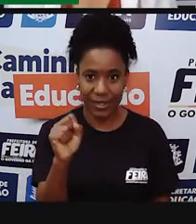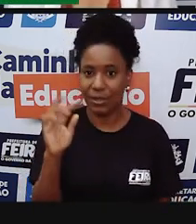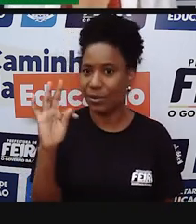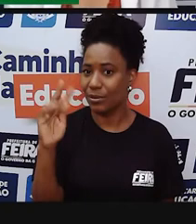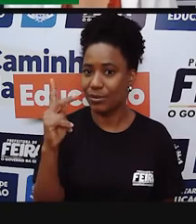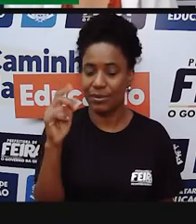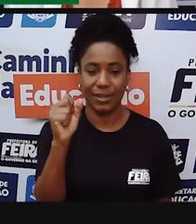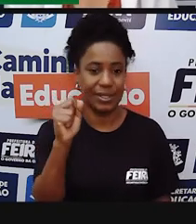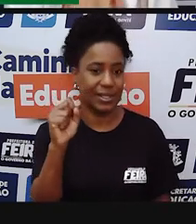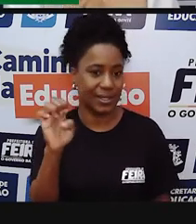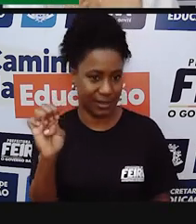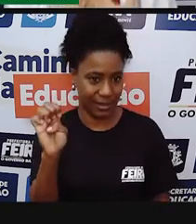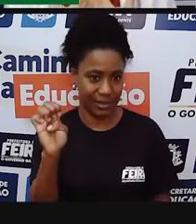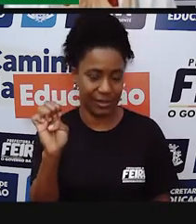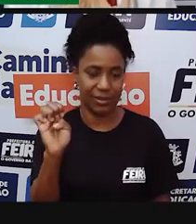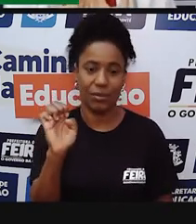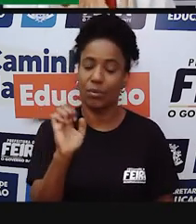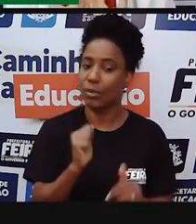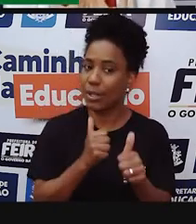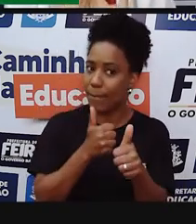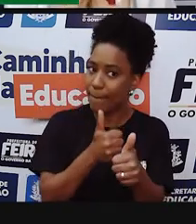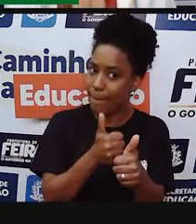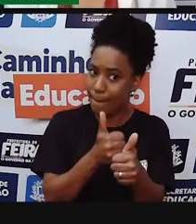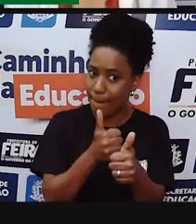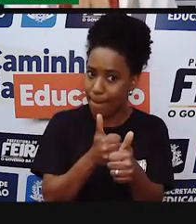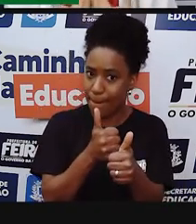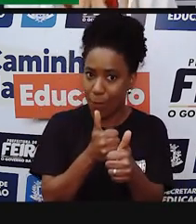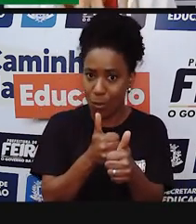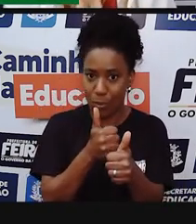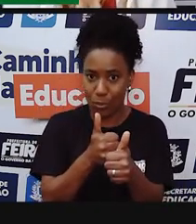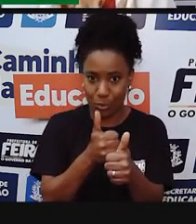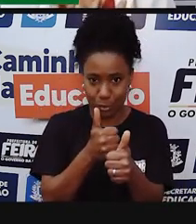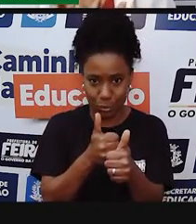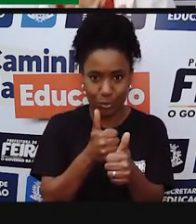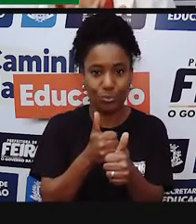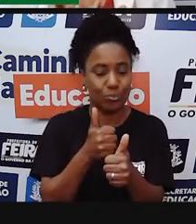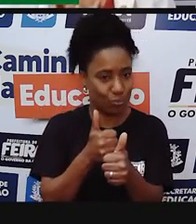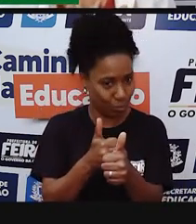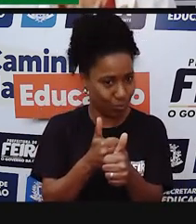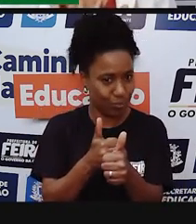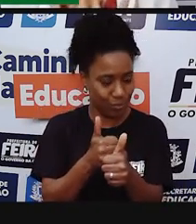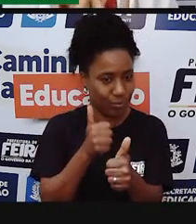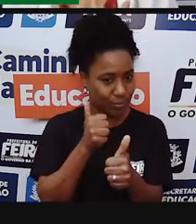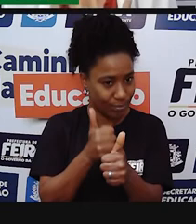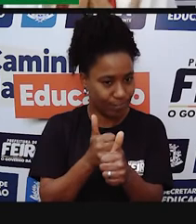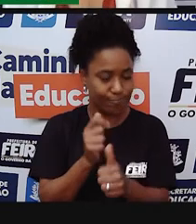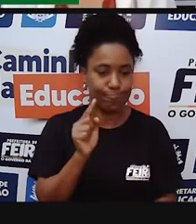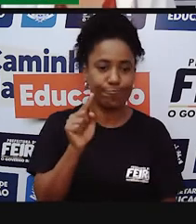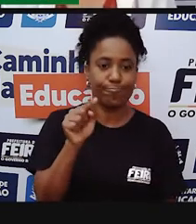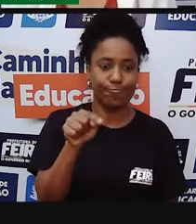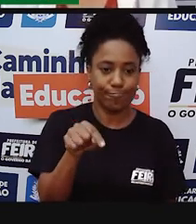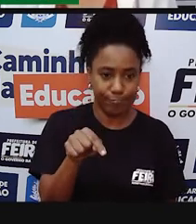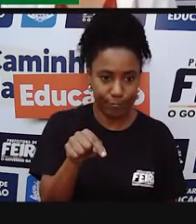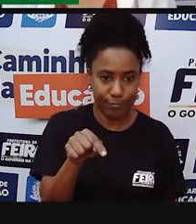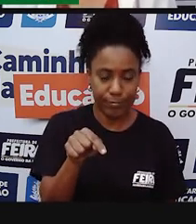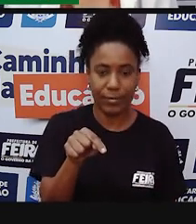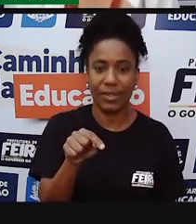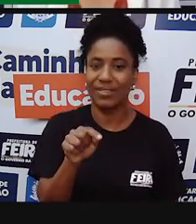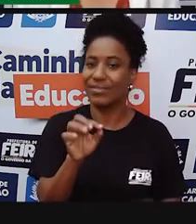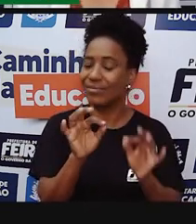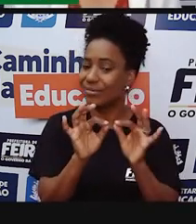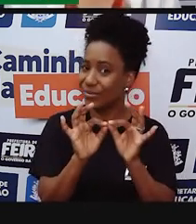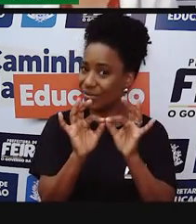eu me refiro estão perto de mim next time ok ao contrário